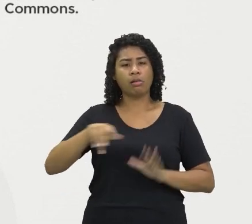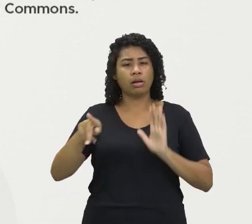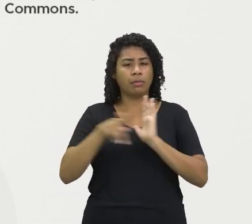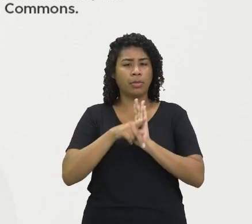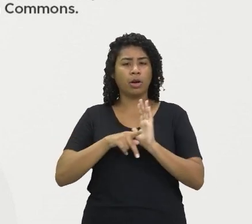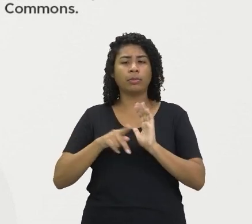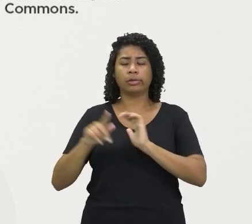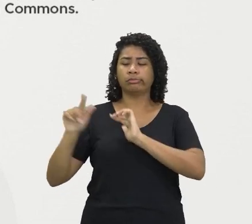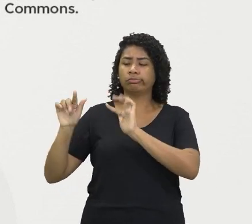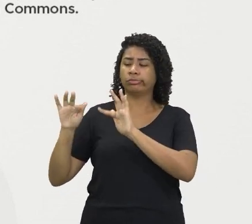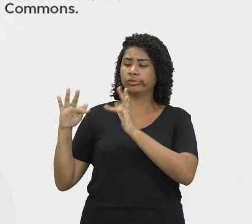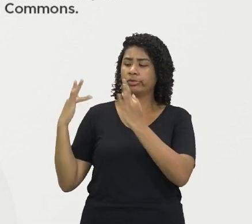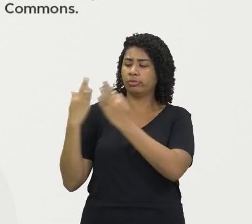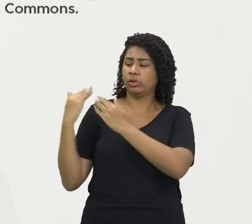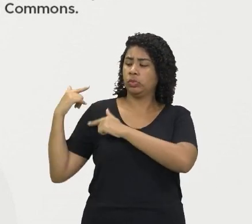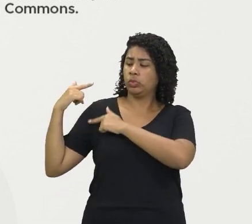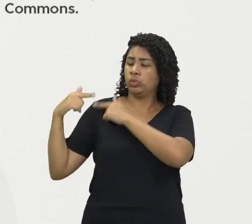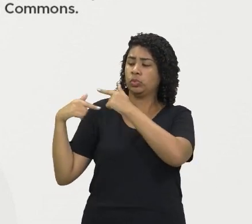né?